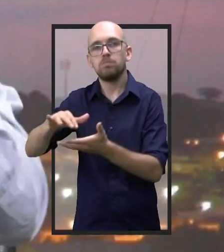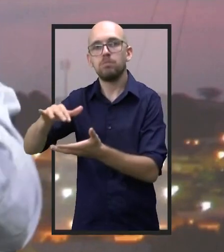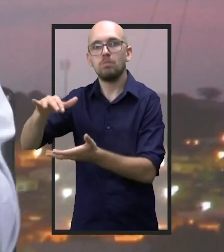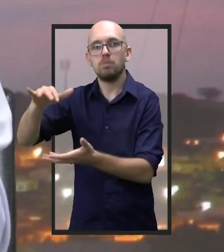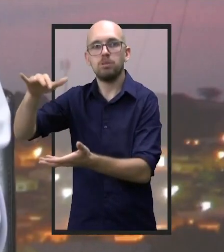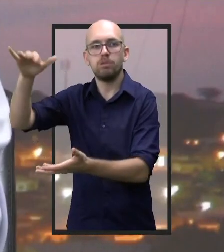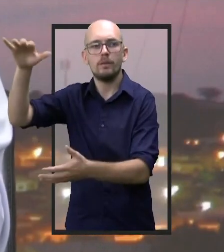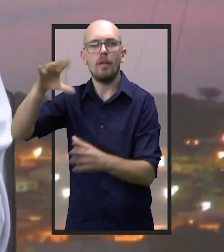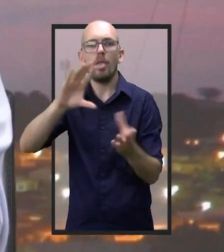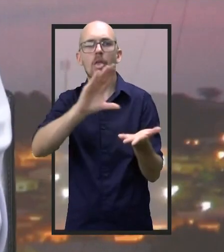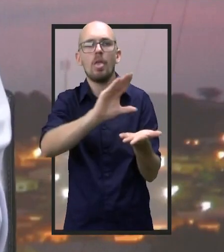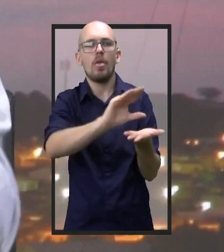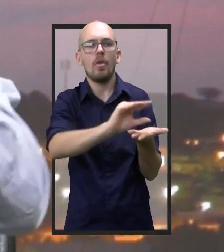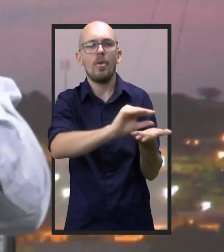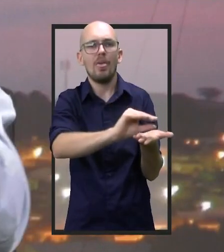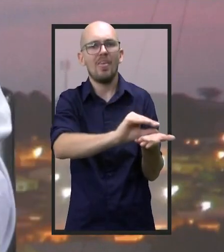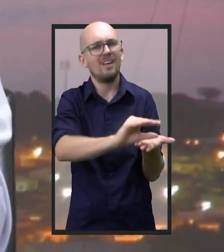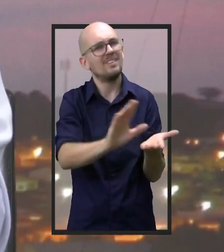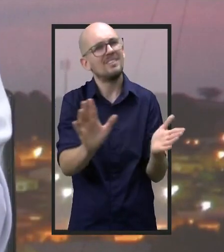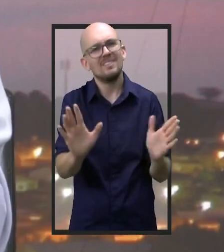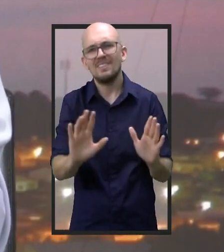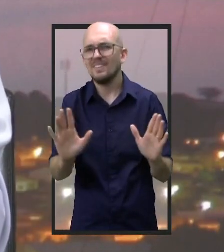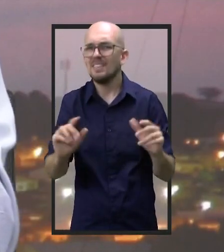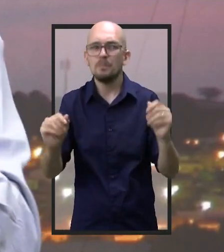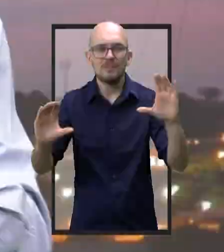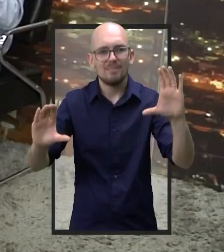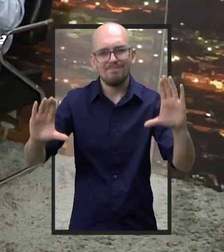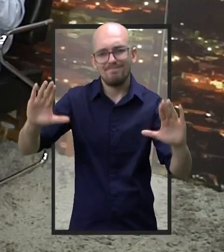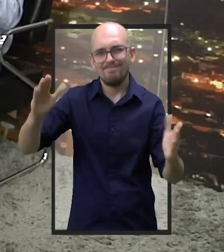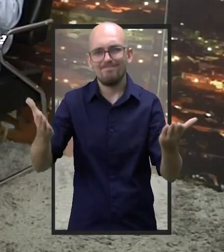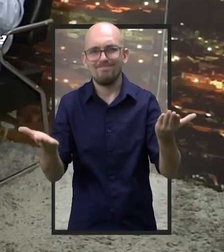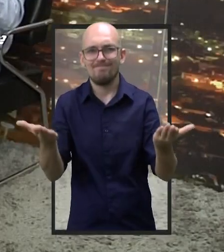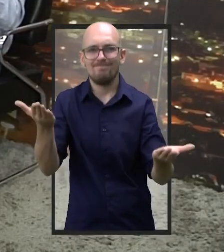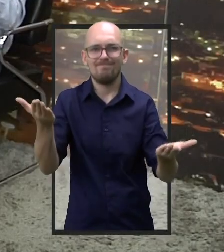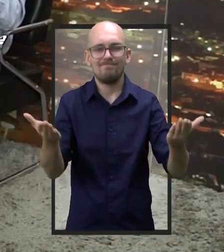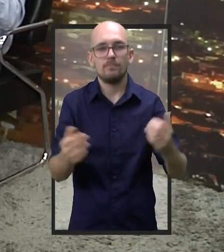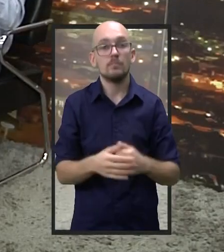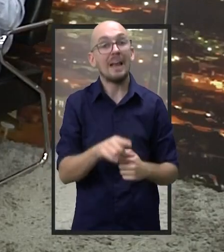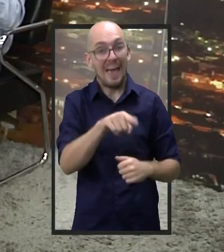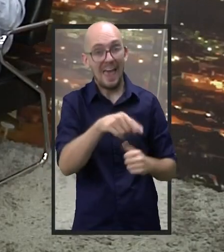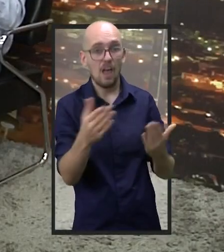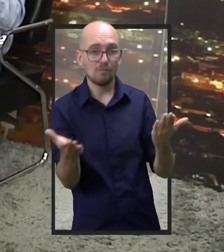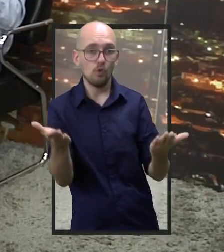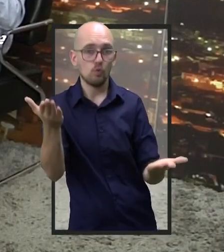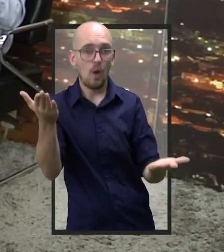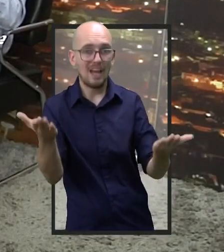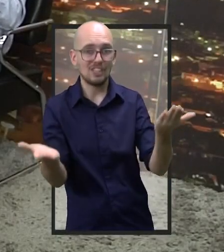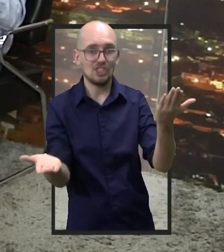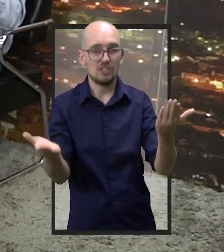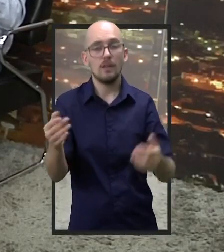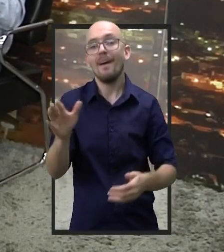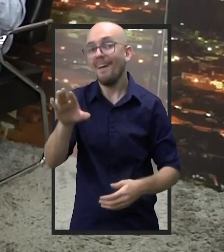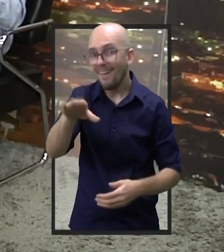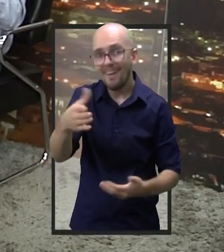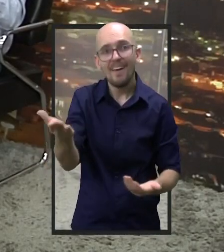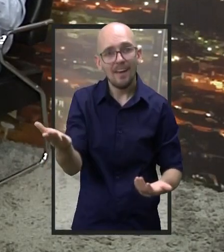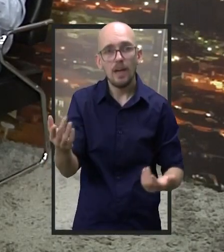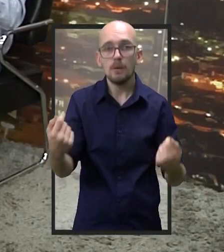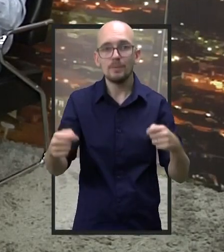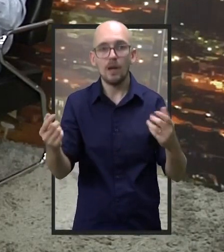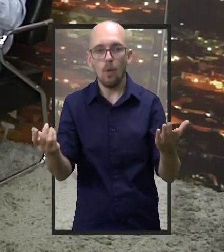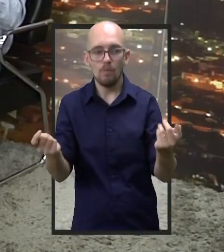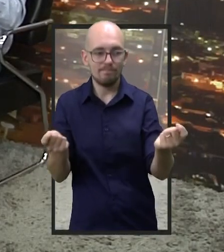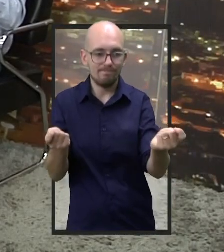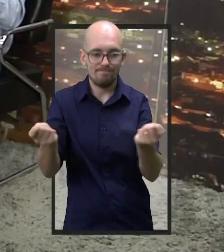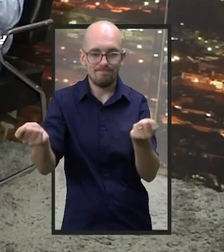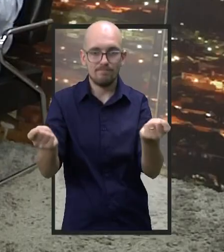É 5%. É 5%. E é flutuante, né? Ora você prioriza... É para tentar dar